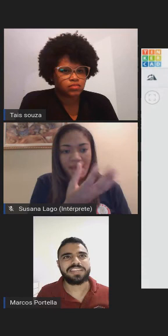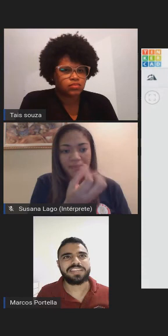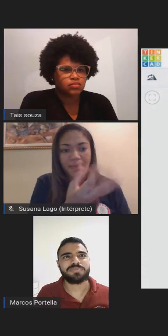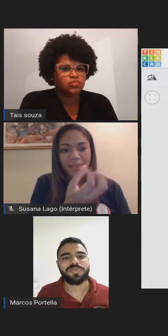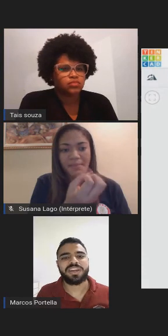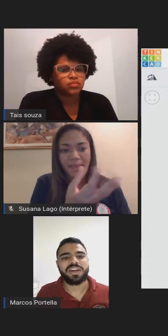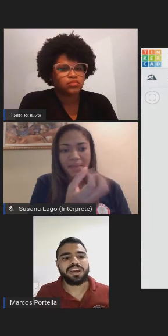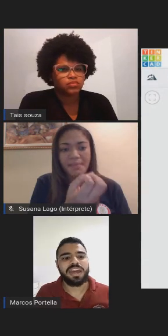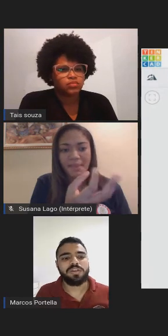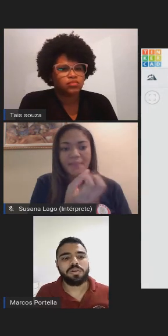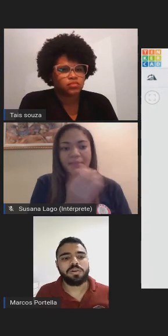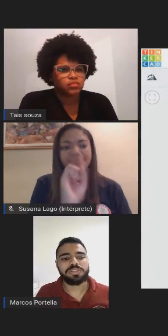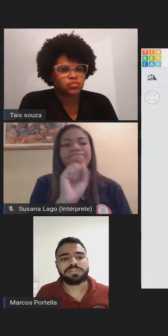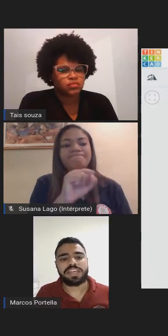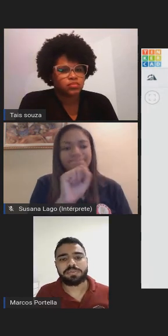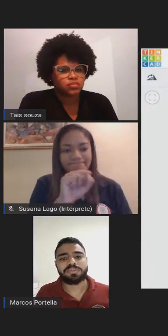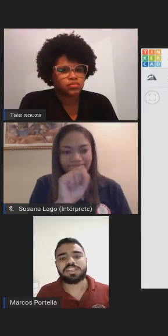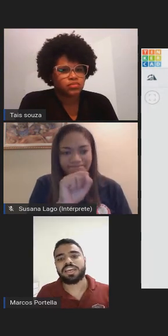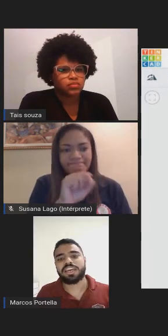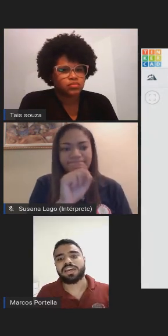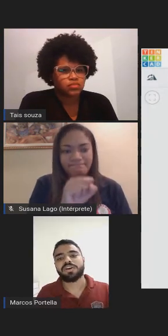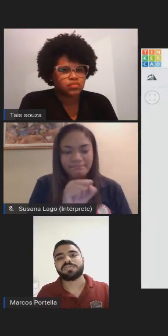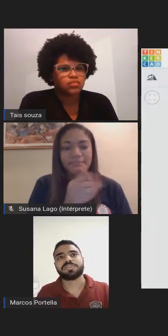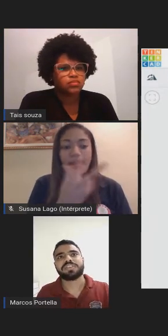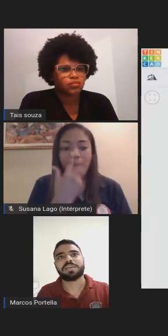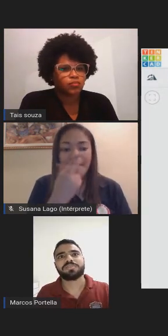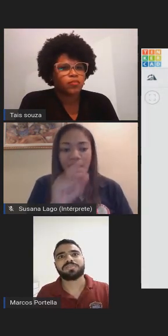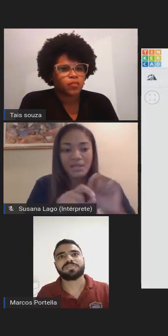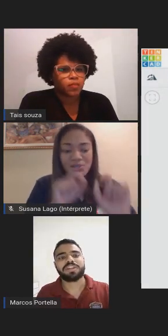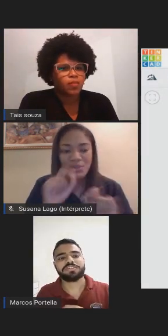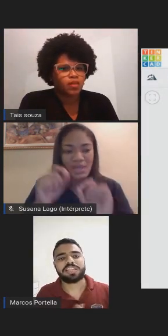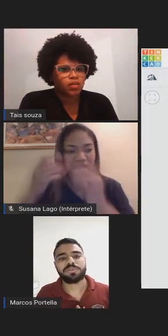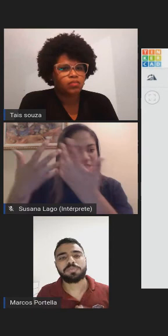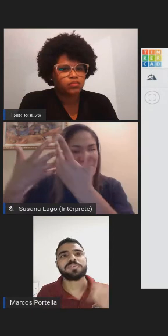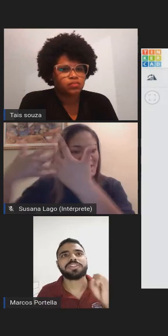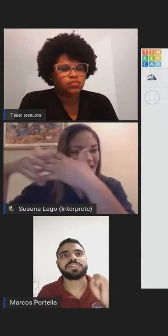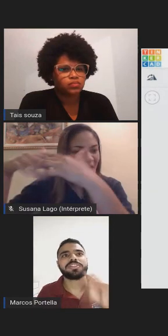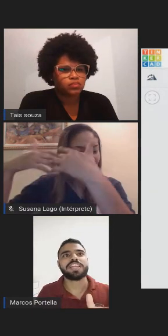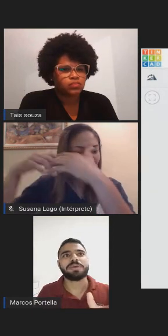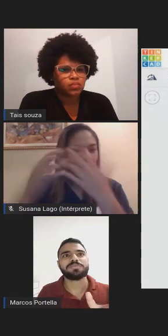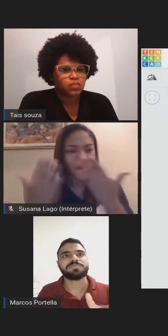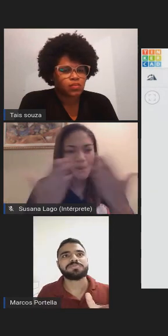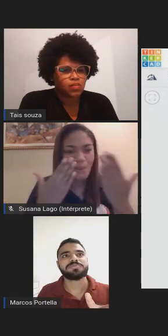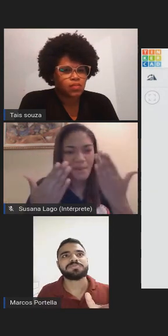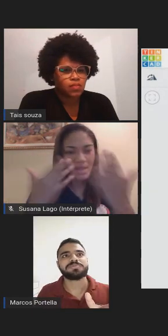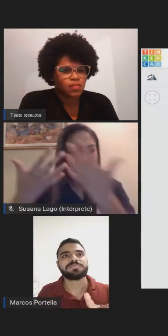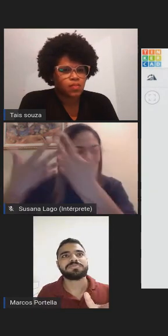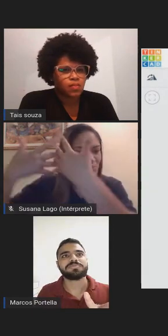Isso mesmo. É como se o cérebro, que é o nosso cérebro, o controlador, falasse para o corpo: tire a mão.